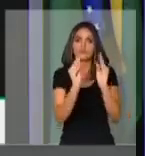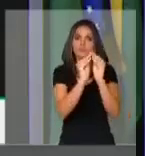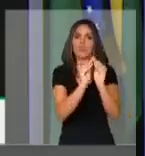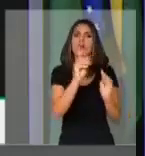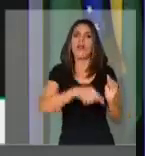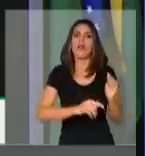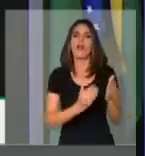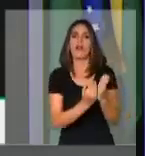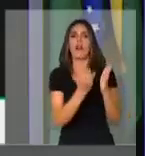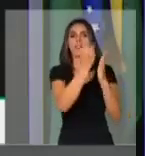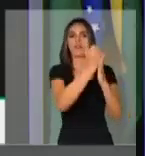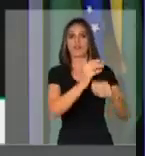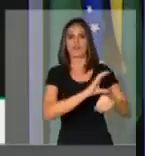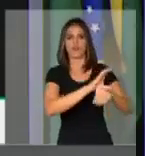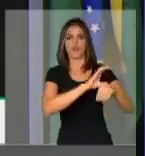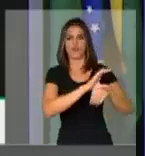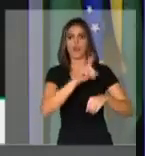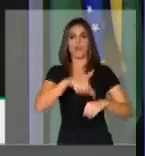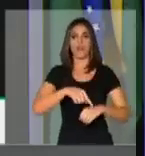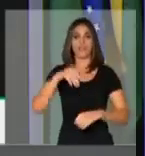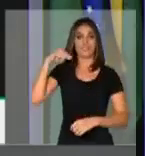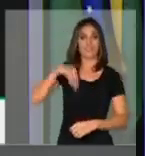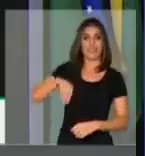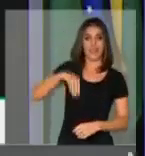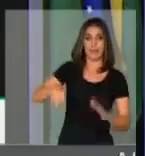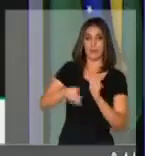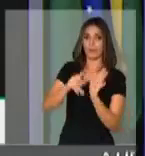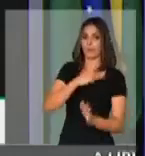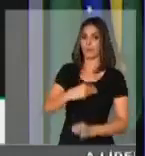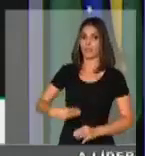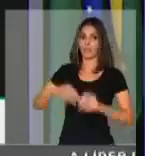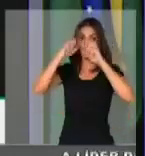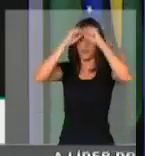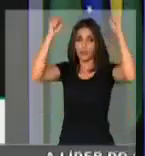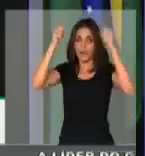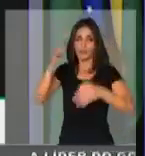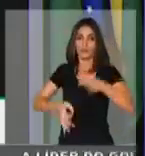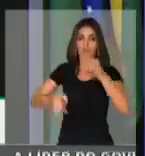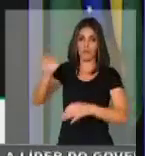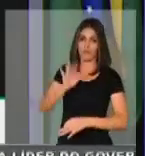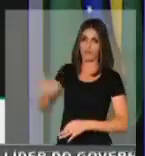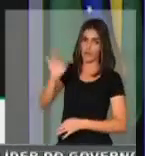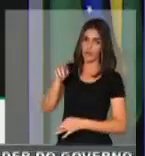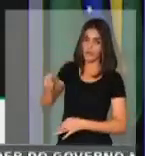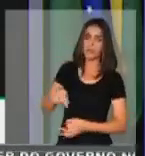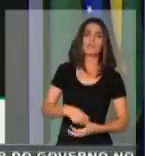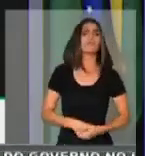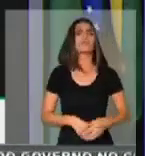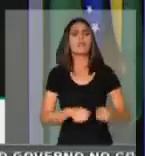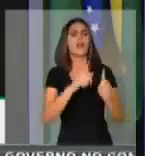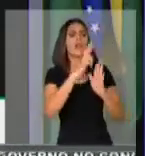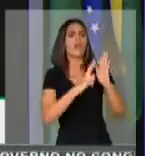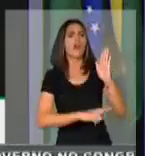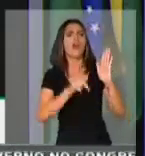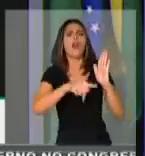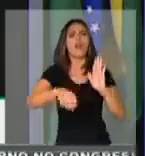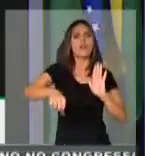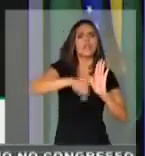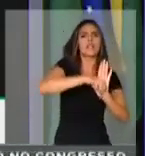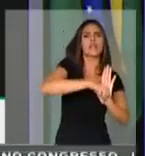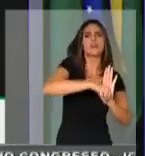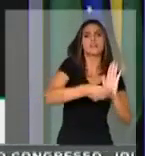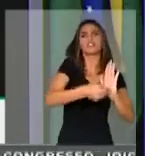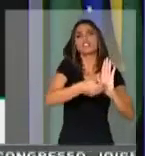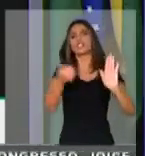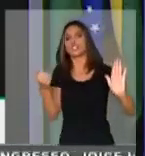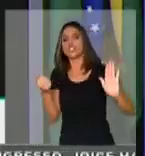o salário dos ministros do Supremo Tribunal Federal. O parecer que apresentei também estabelece que constitui crime